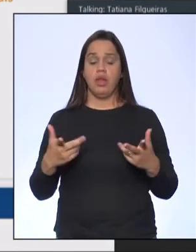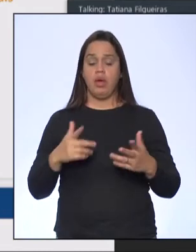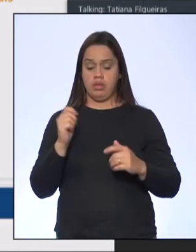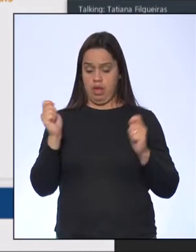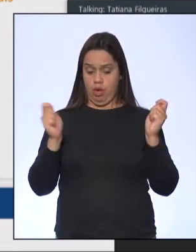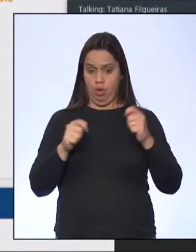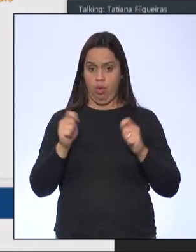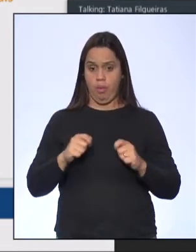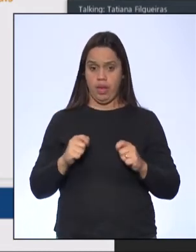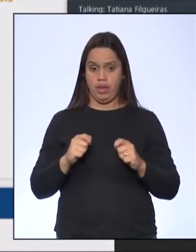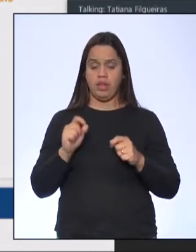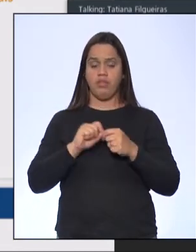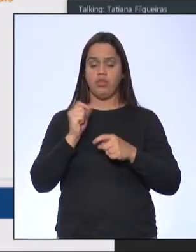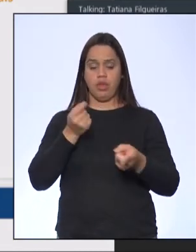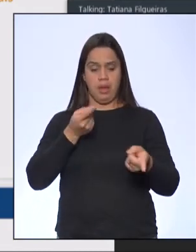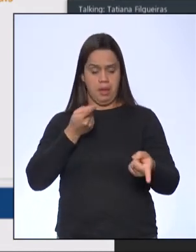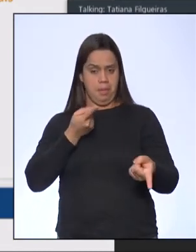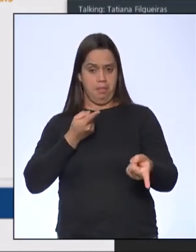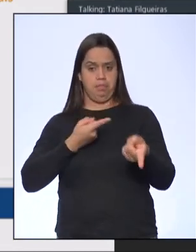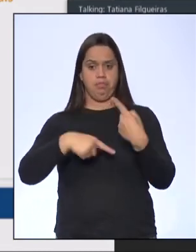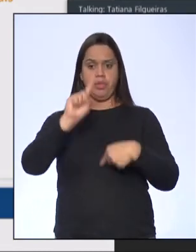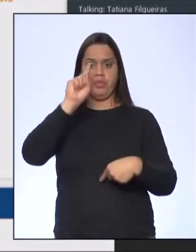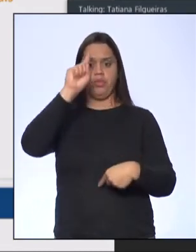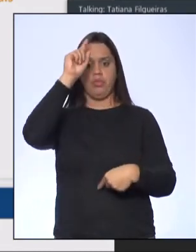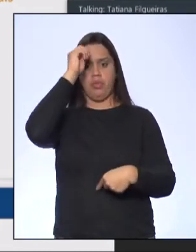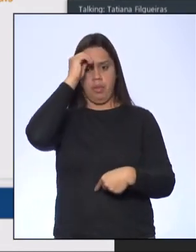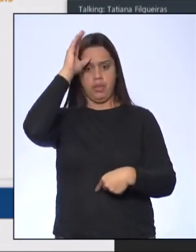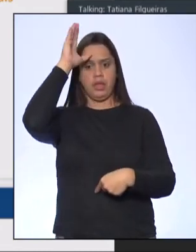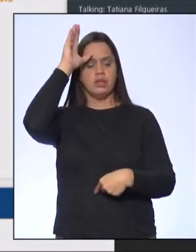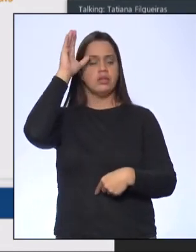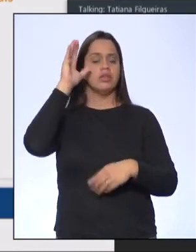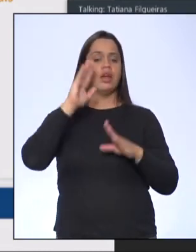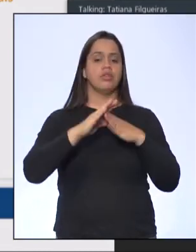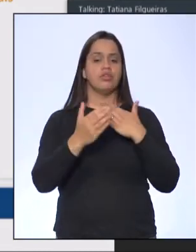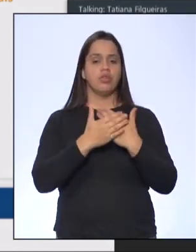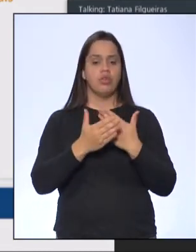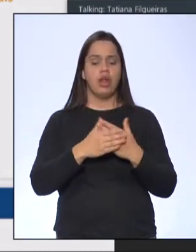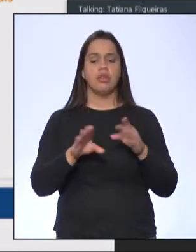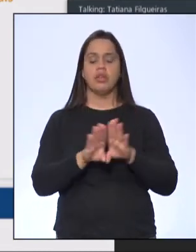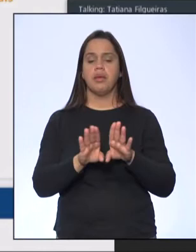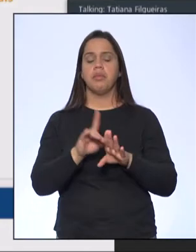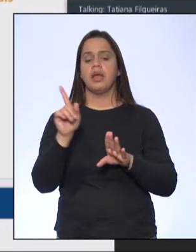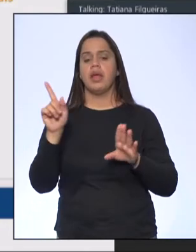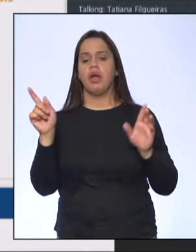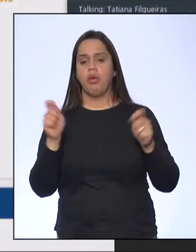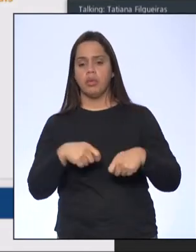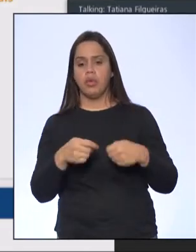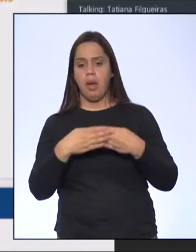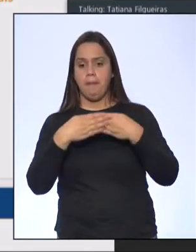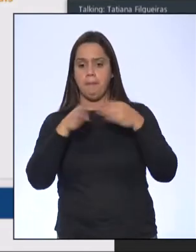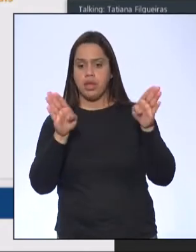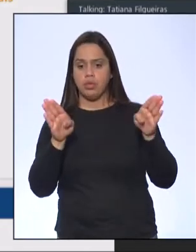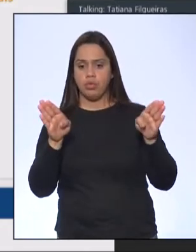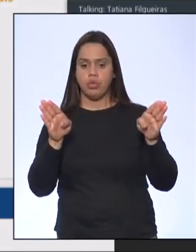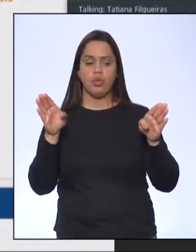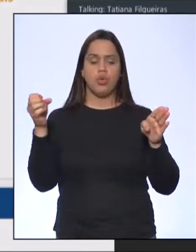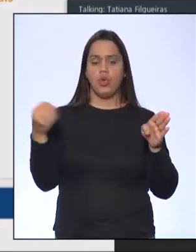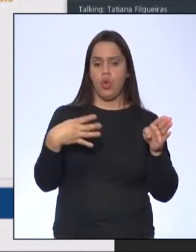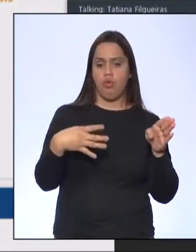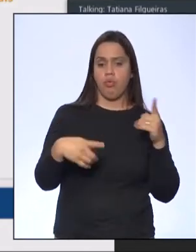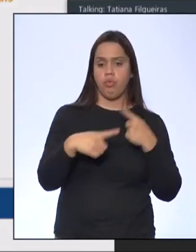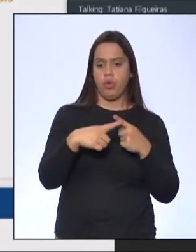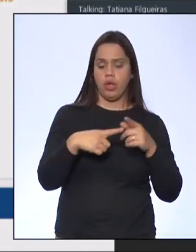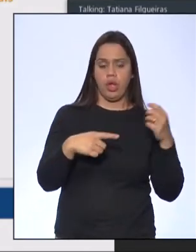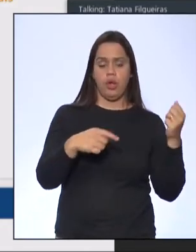aprendizado escolar, né? O mesmo acontece com a competência que se chama abertura ao novo, onde o aluno que tem mais essa